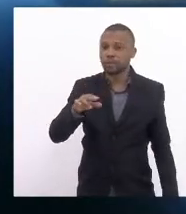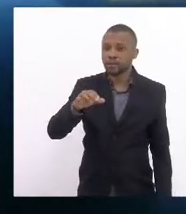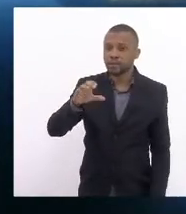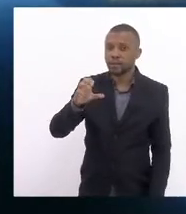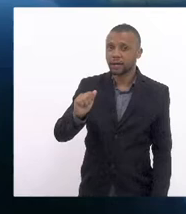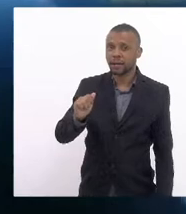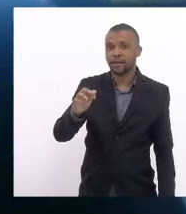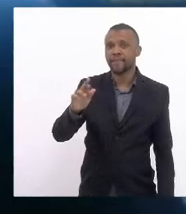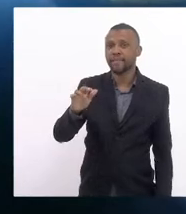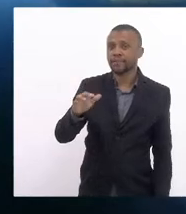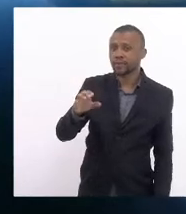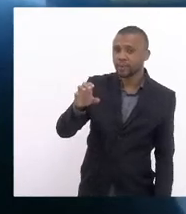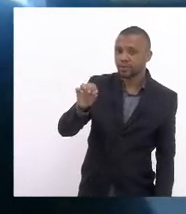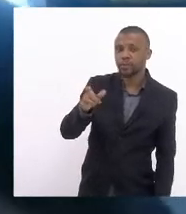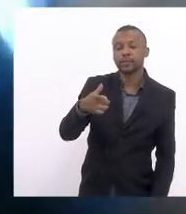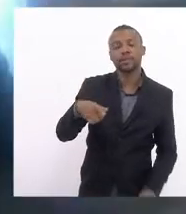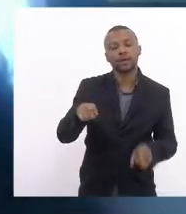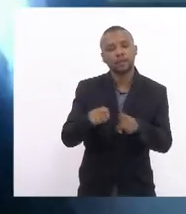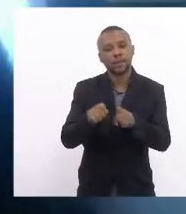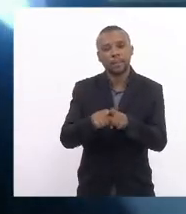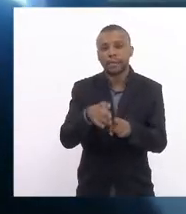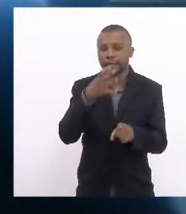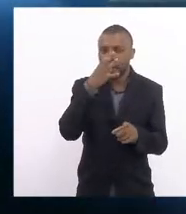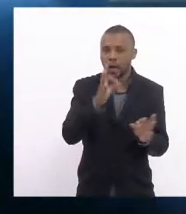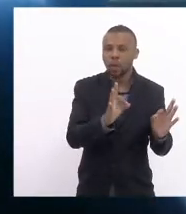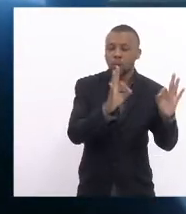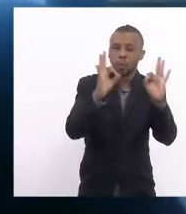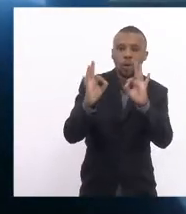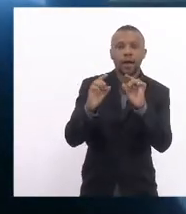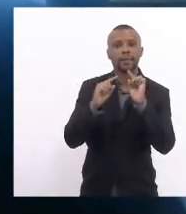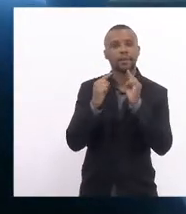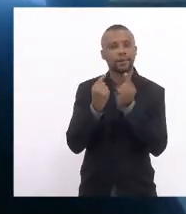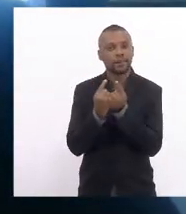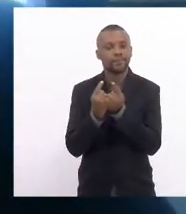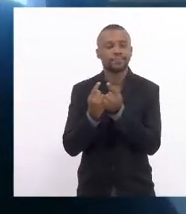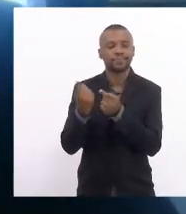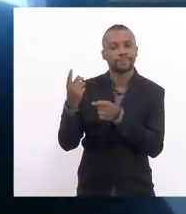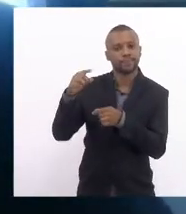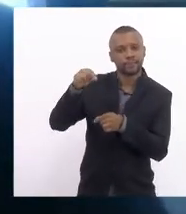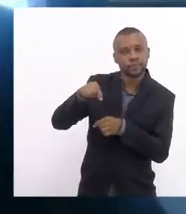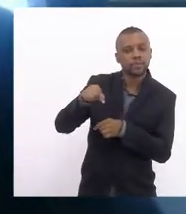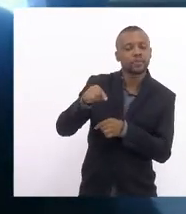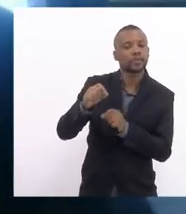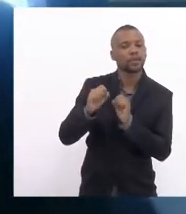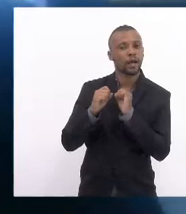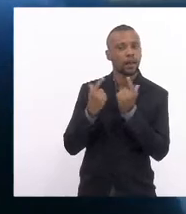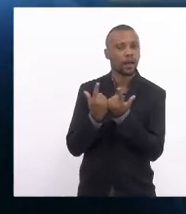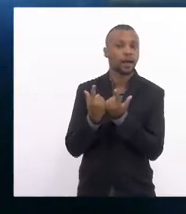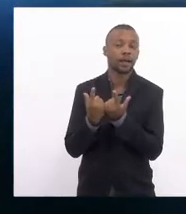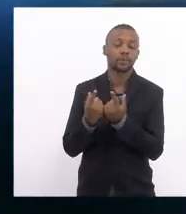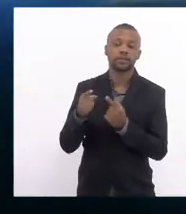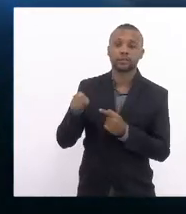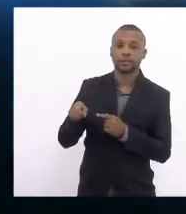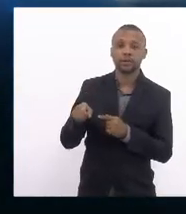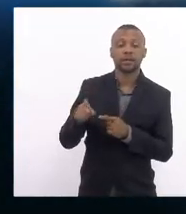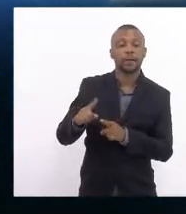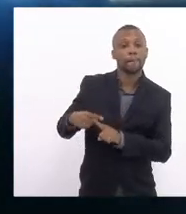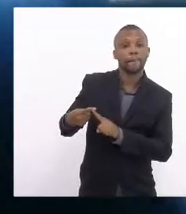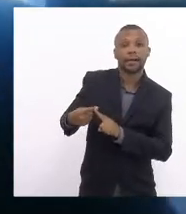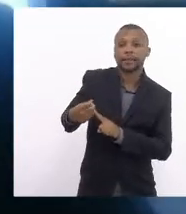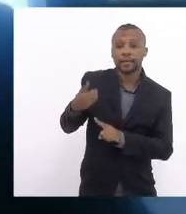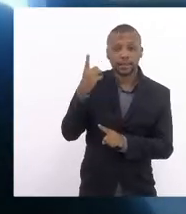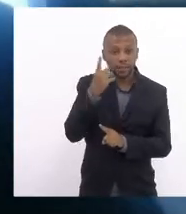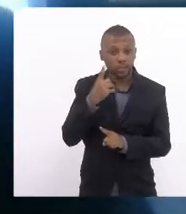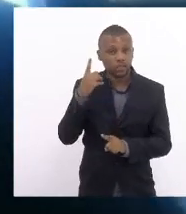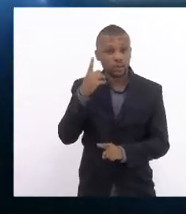acompanhando aqui essa audiência, essa sessão da LERJ, e a deputada Renata Souza,